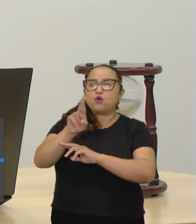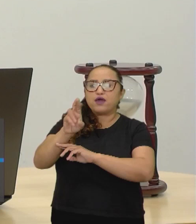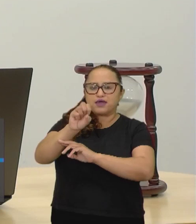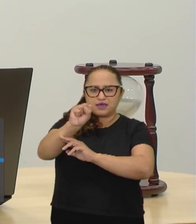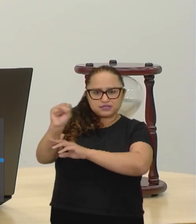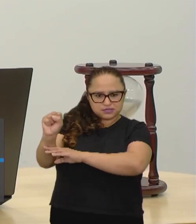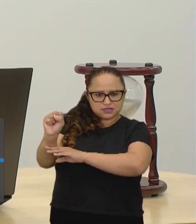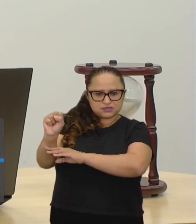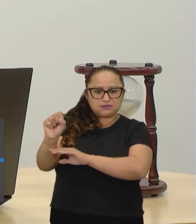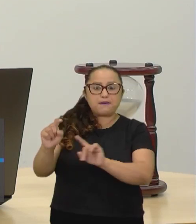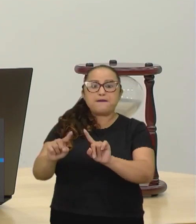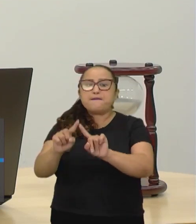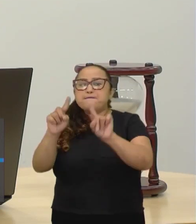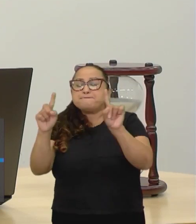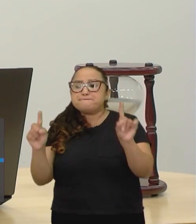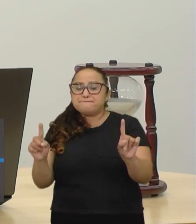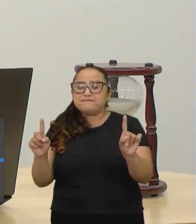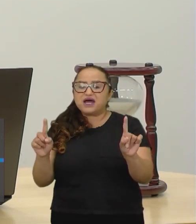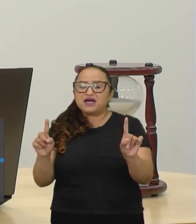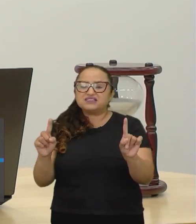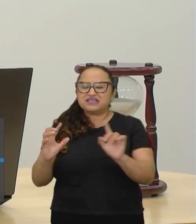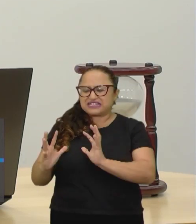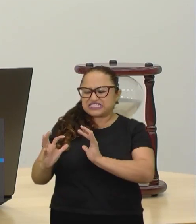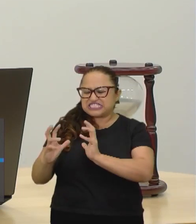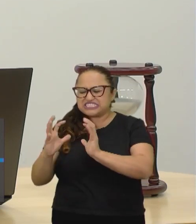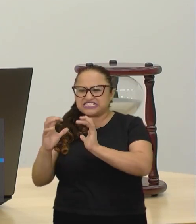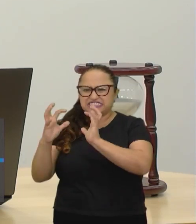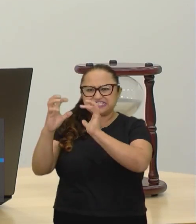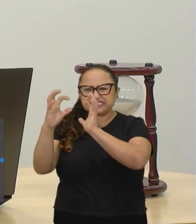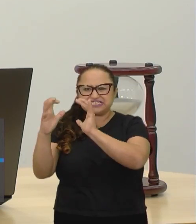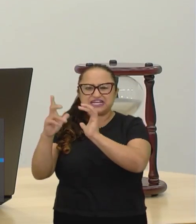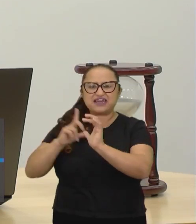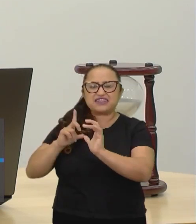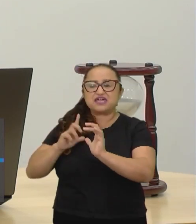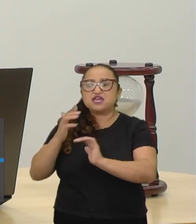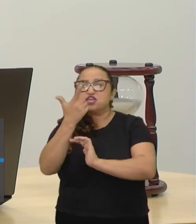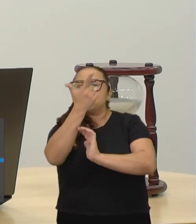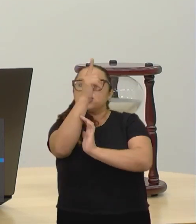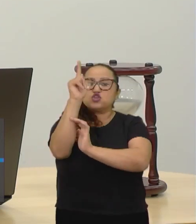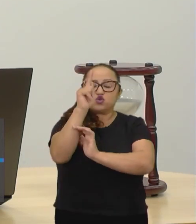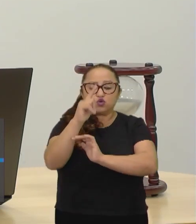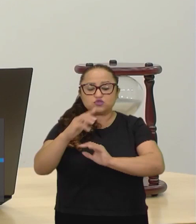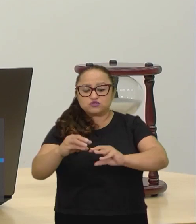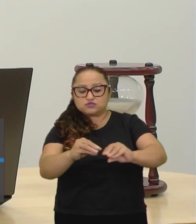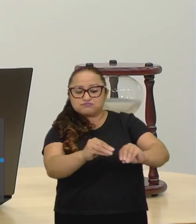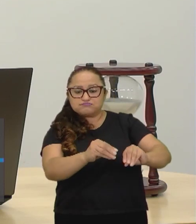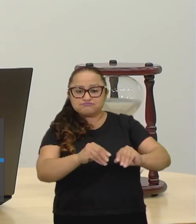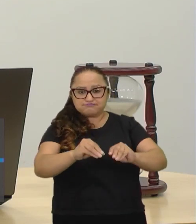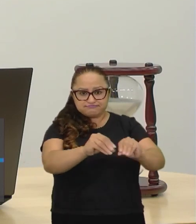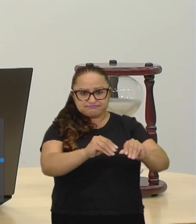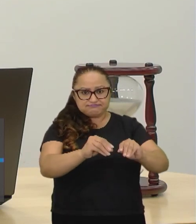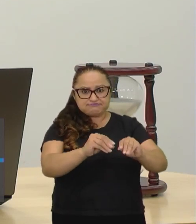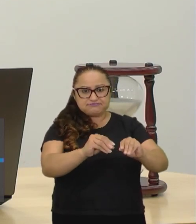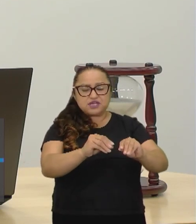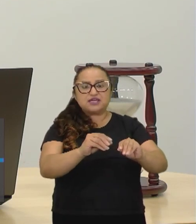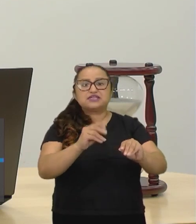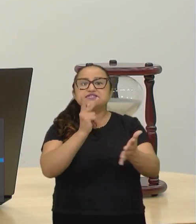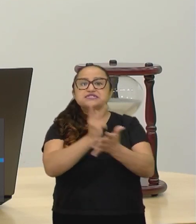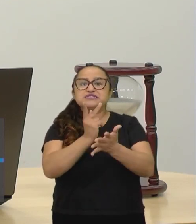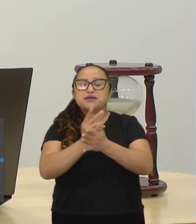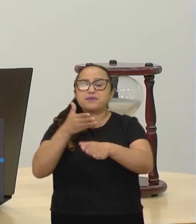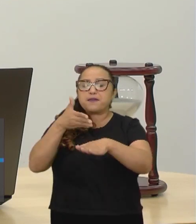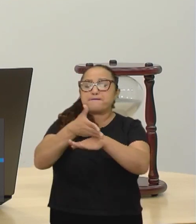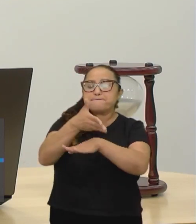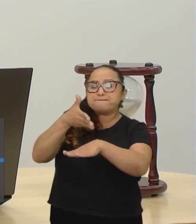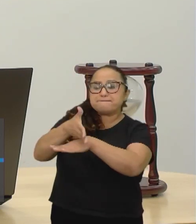Unidos. Só que os conflitos ocorrem em outros territórios, né? Eles acabam participando